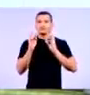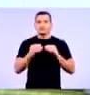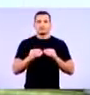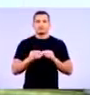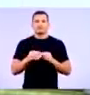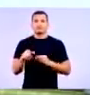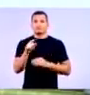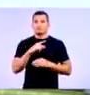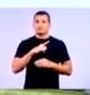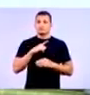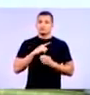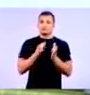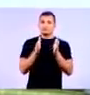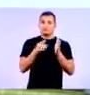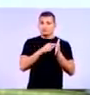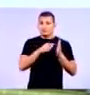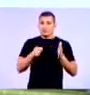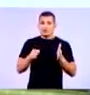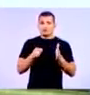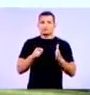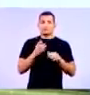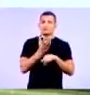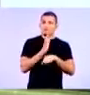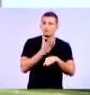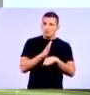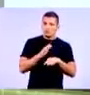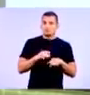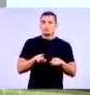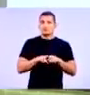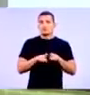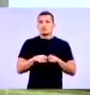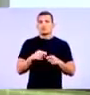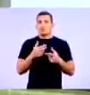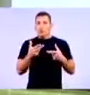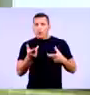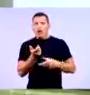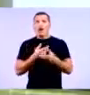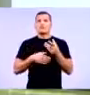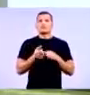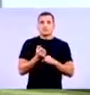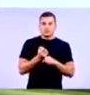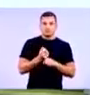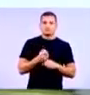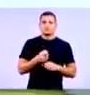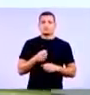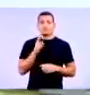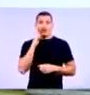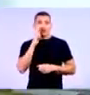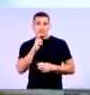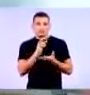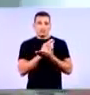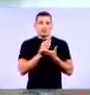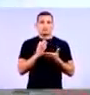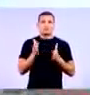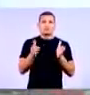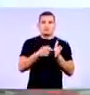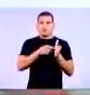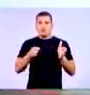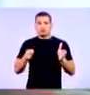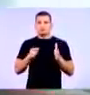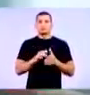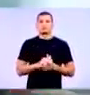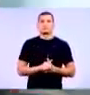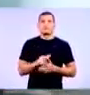das atividades e nos procedimentos administrativos também. Vejamos alguns prazos. Se